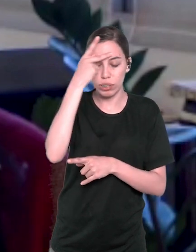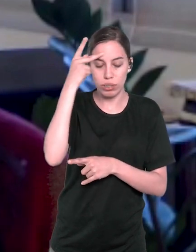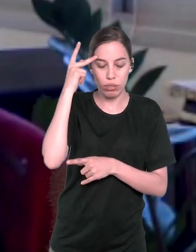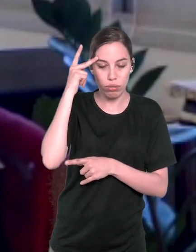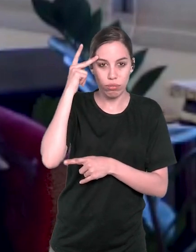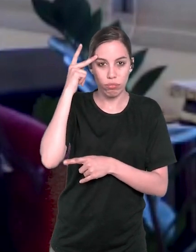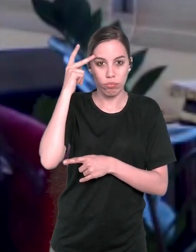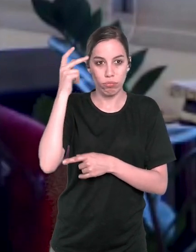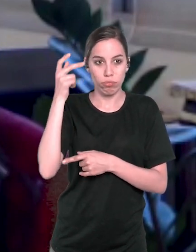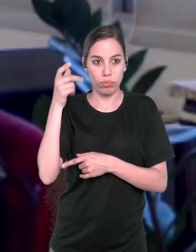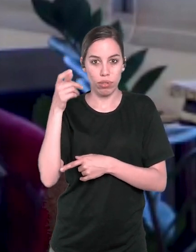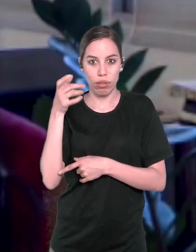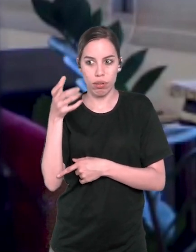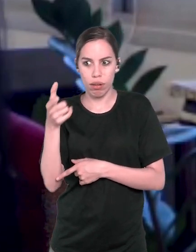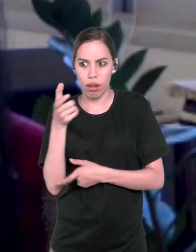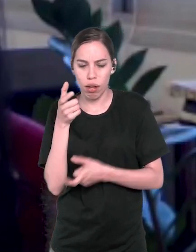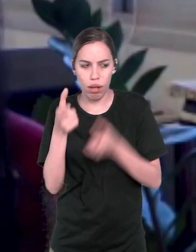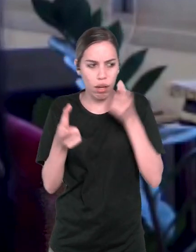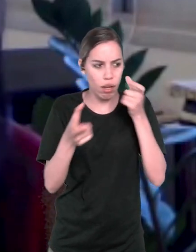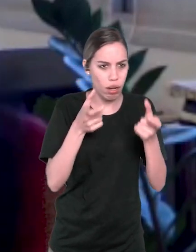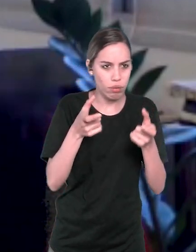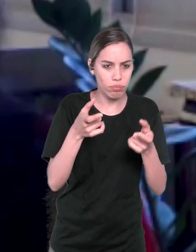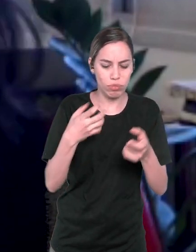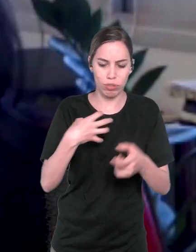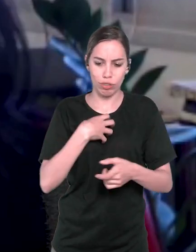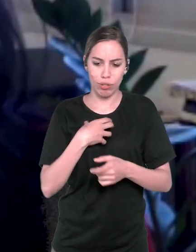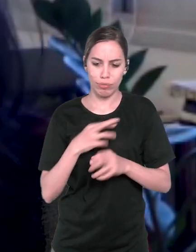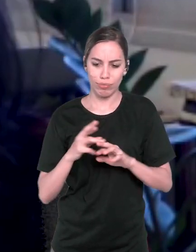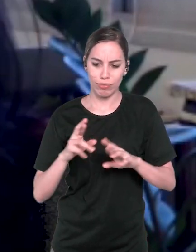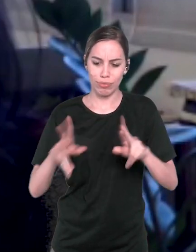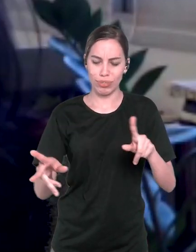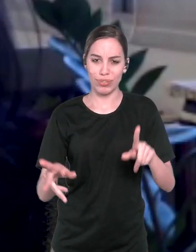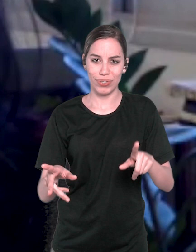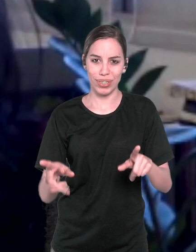forma muito intensa, muito criativa.